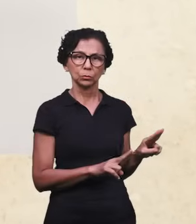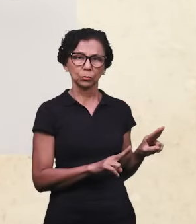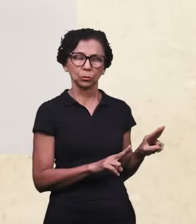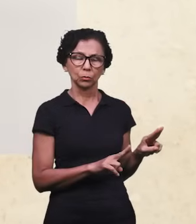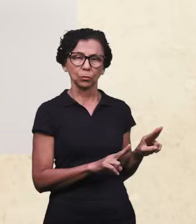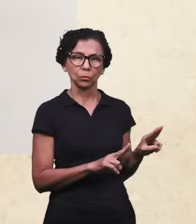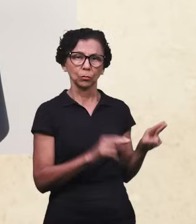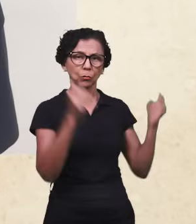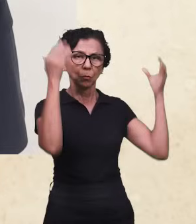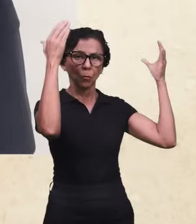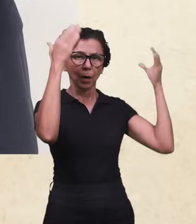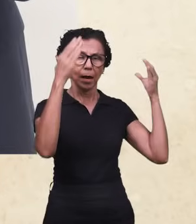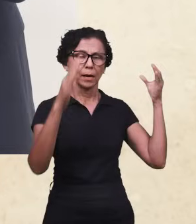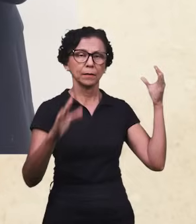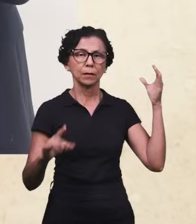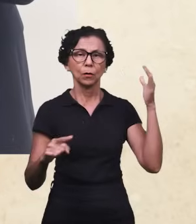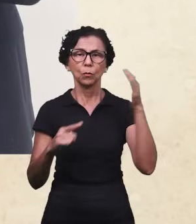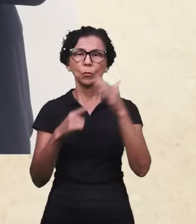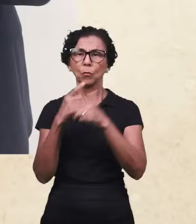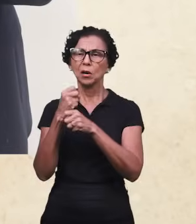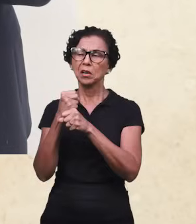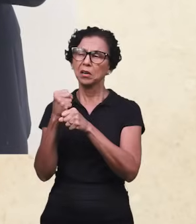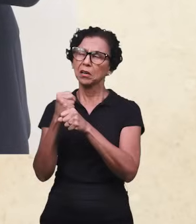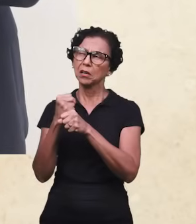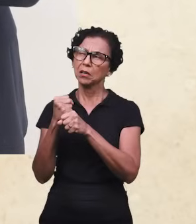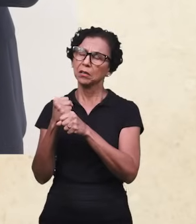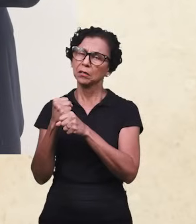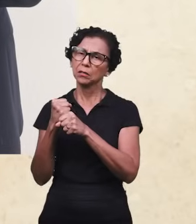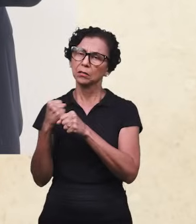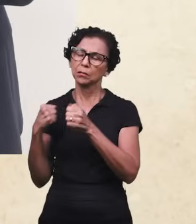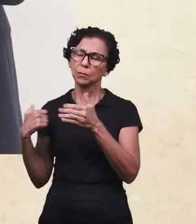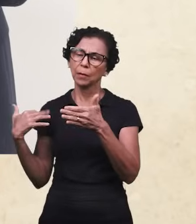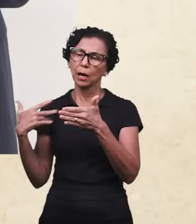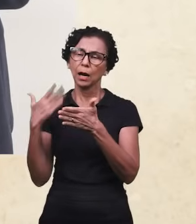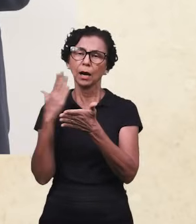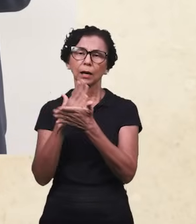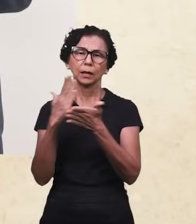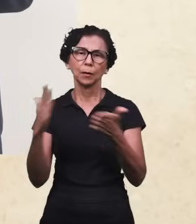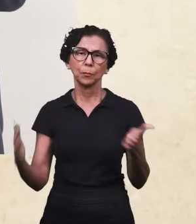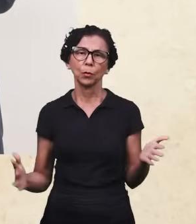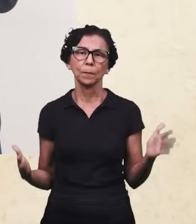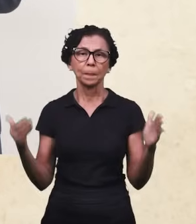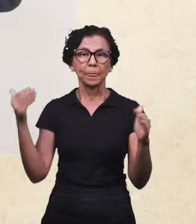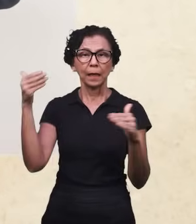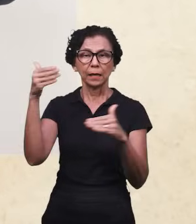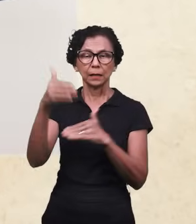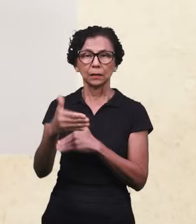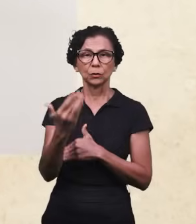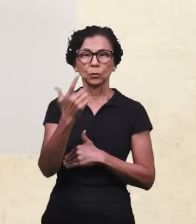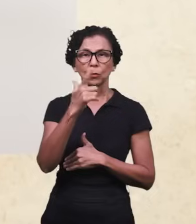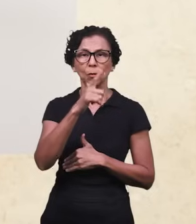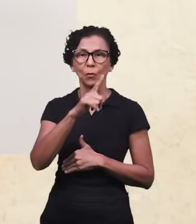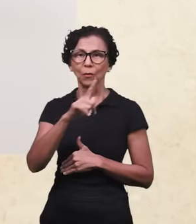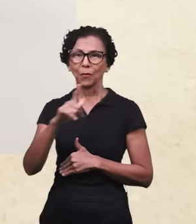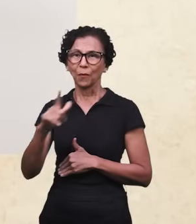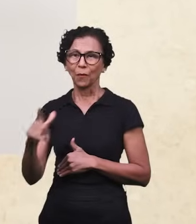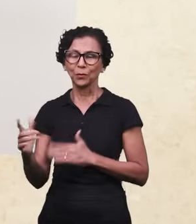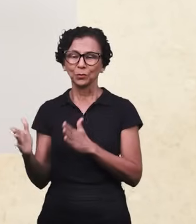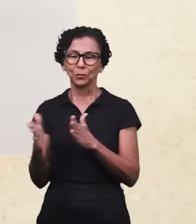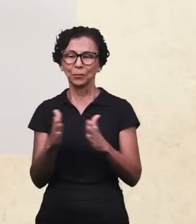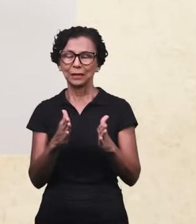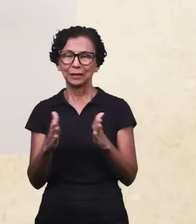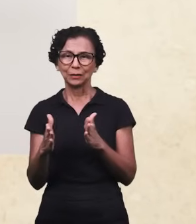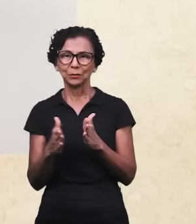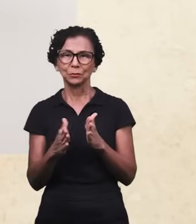passou e entrou ali o reinado medo-persa do rei Ciro. E